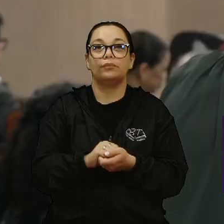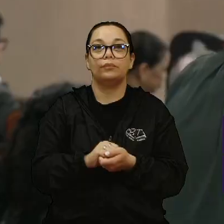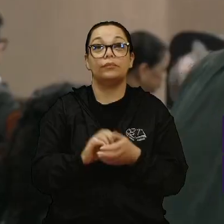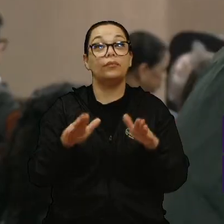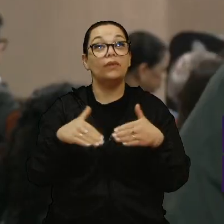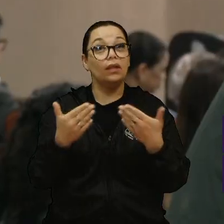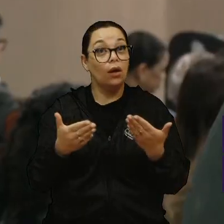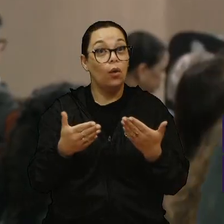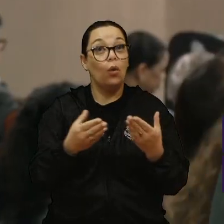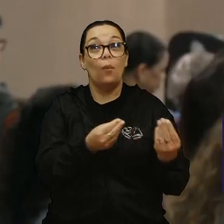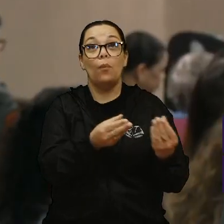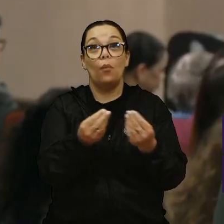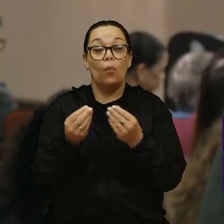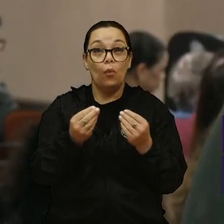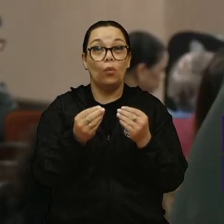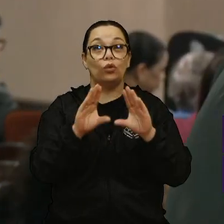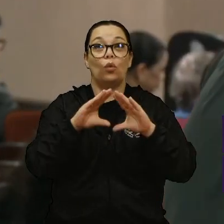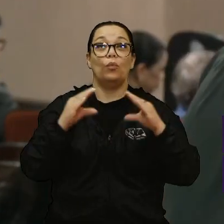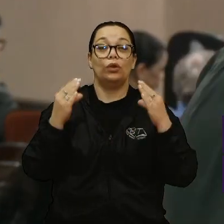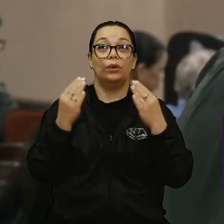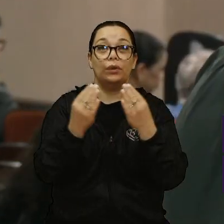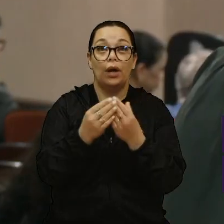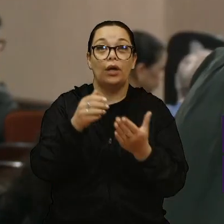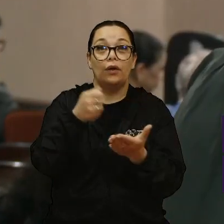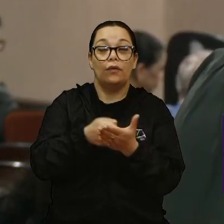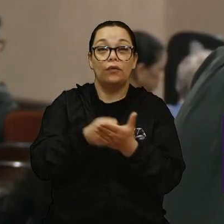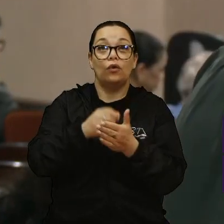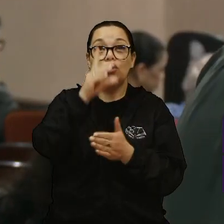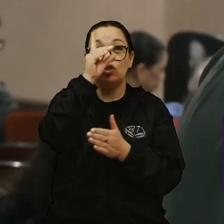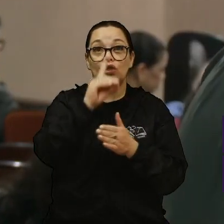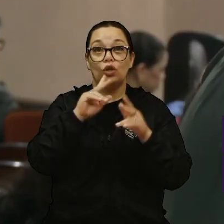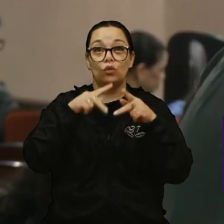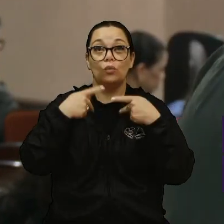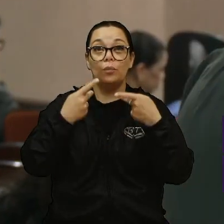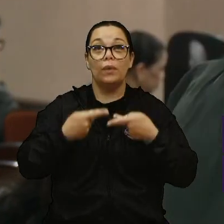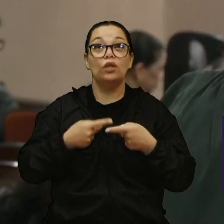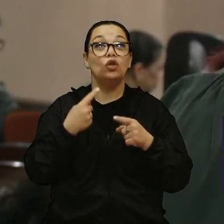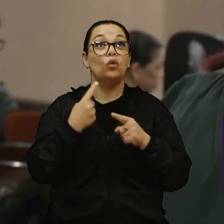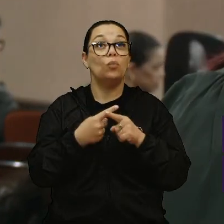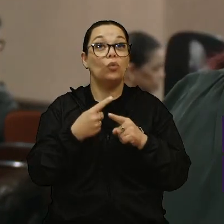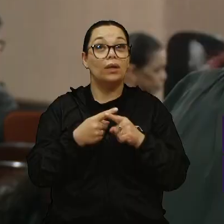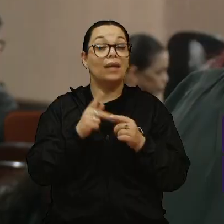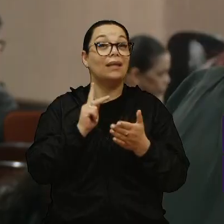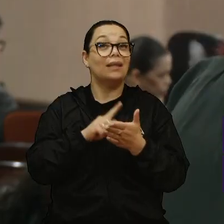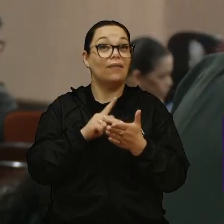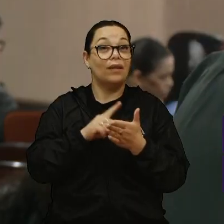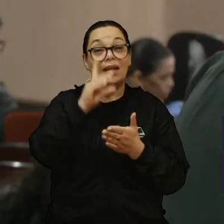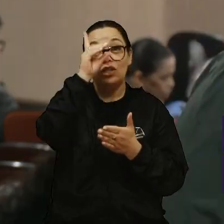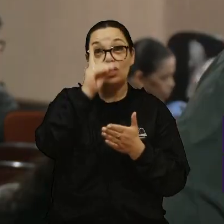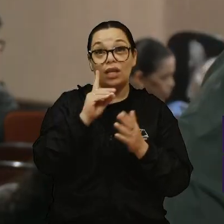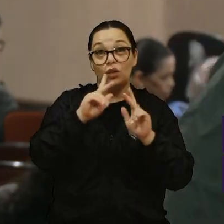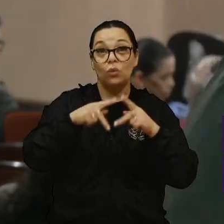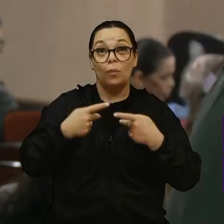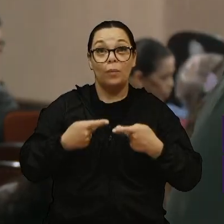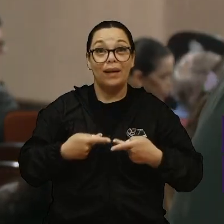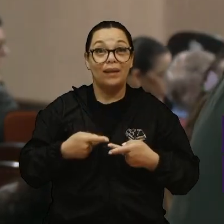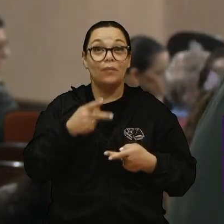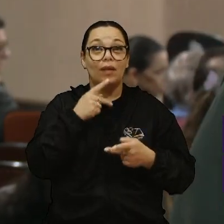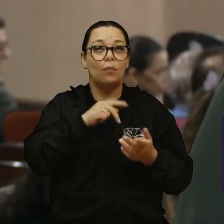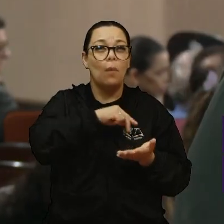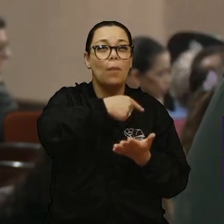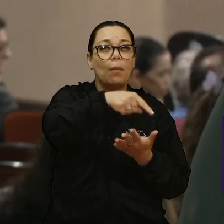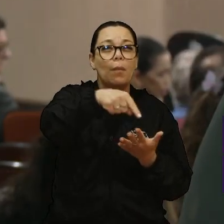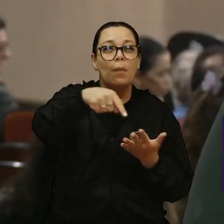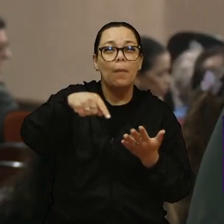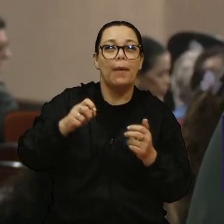lutou muito pelas comunidades, pelos direitos humanos, porque, na verdade, quando nós falamos de direitos humanos, nós falamos de uma gama